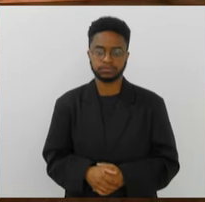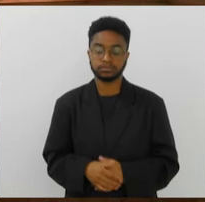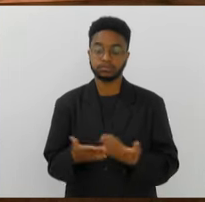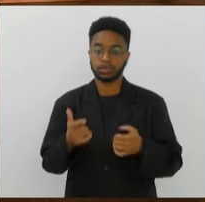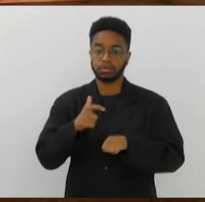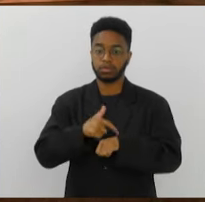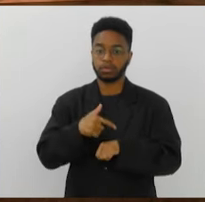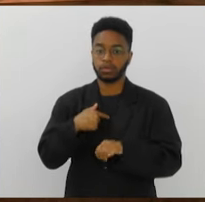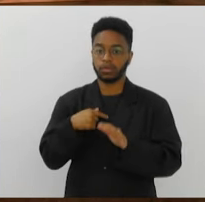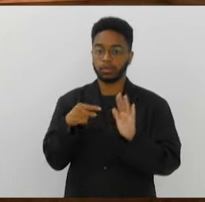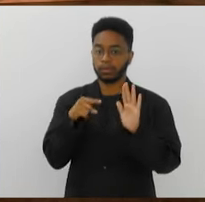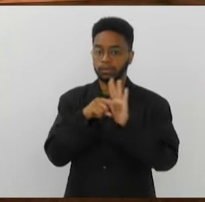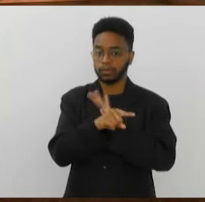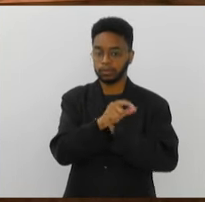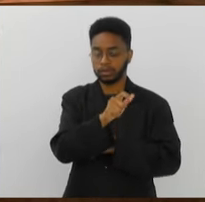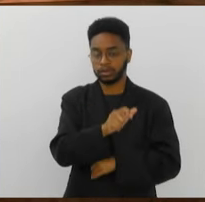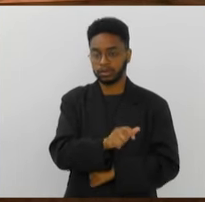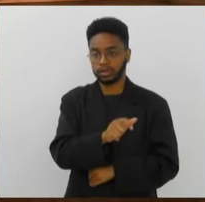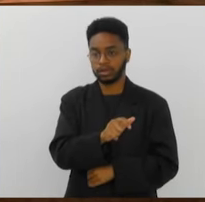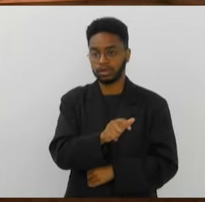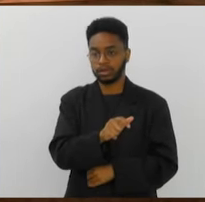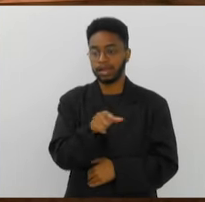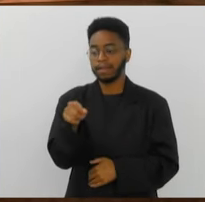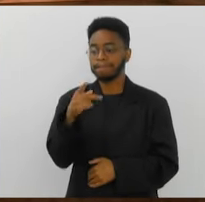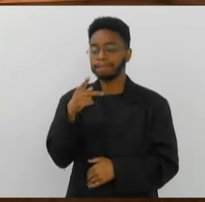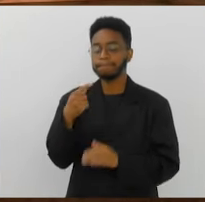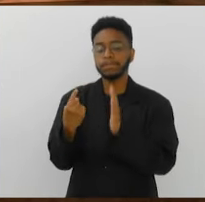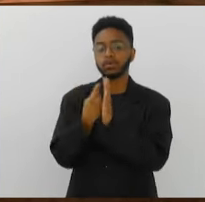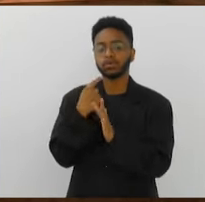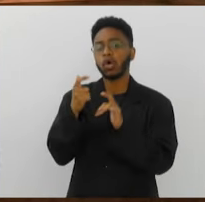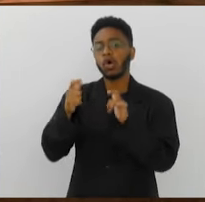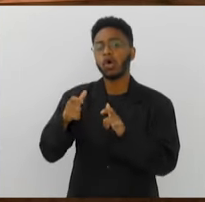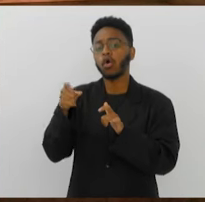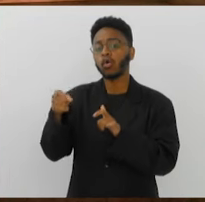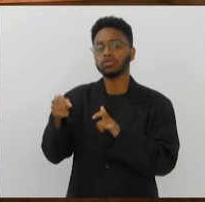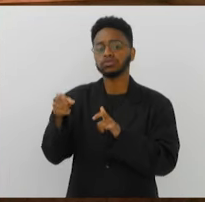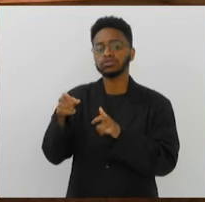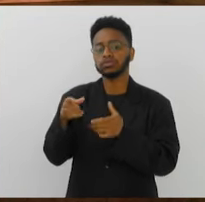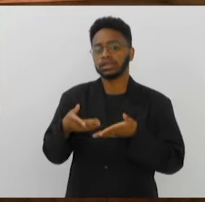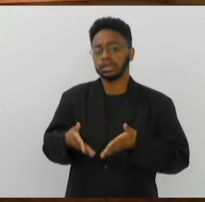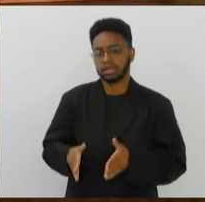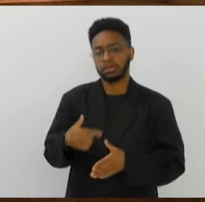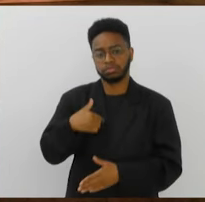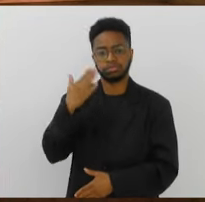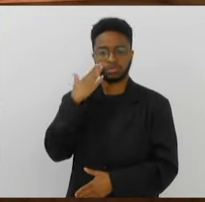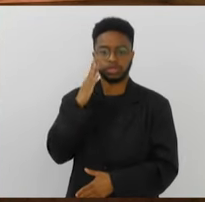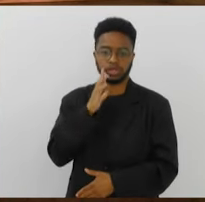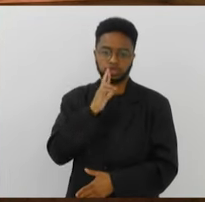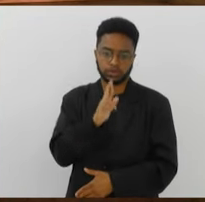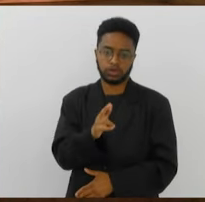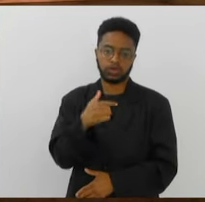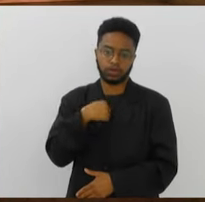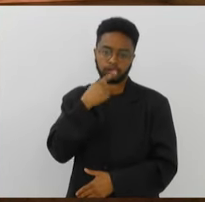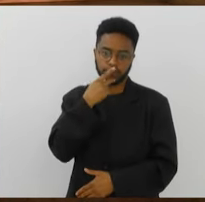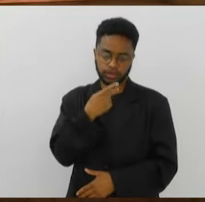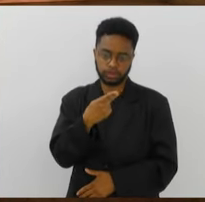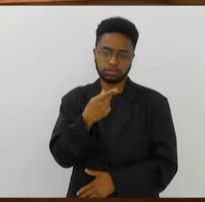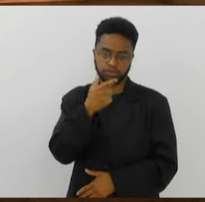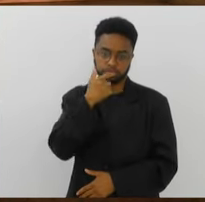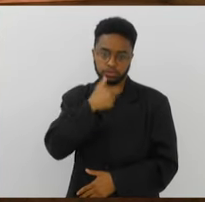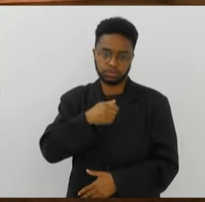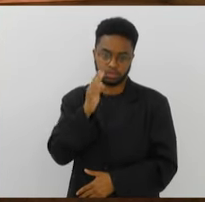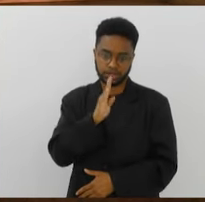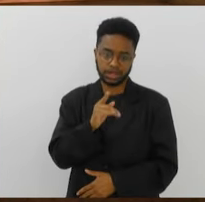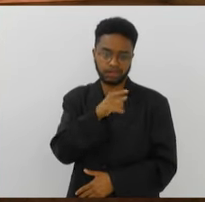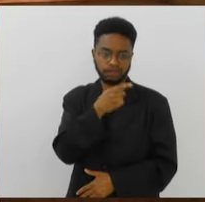a pergunta, o palestrante perguntou a minha nacionalidade. E aí, isso aí eu sei responder. Eu respondi. Quando eu respondi, ele